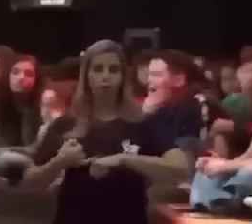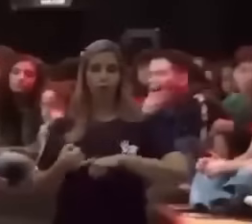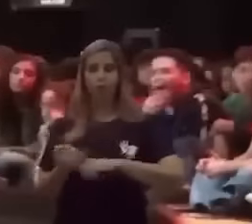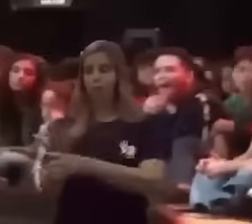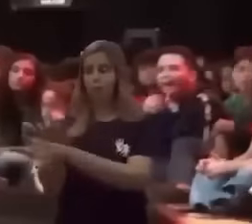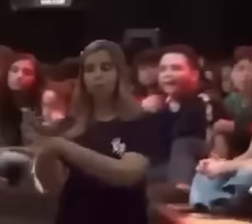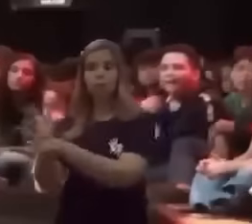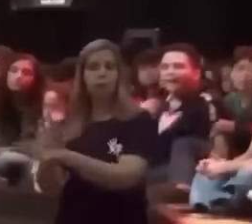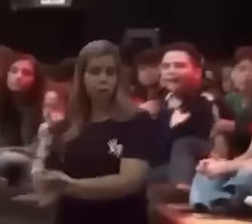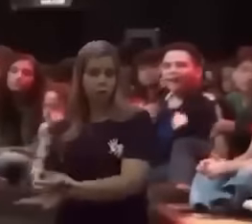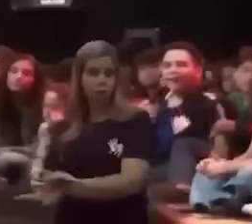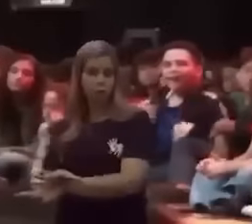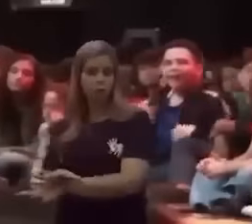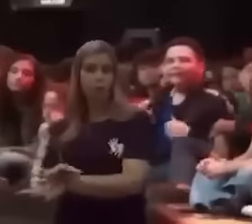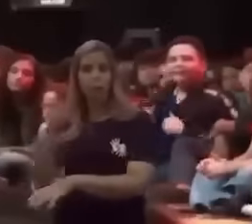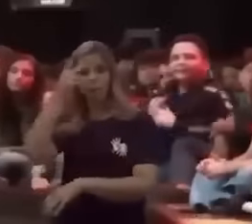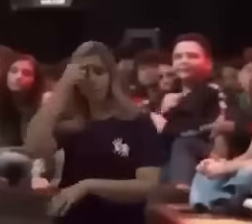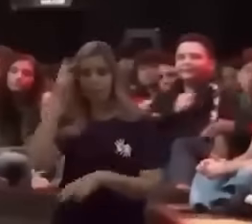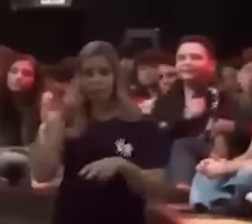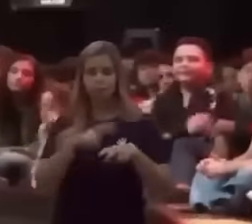do rosto daquele que está do seu lado.